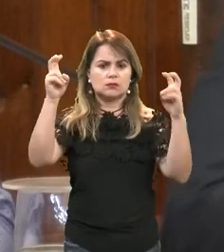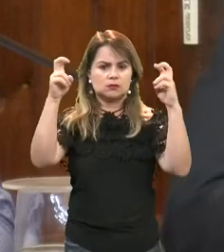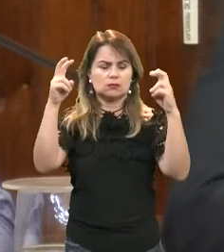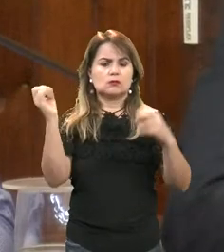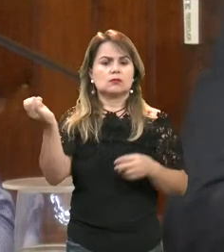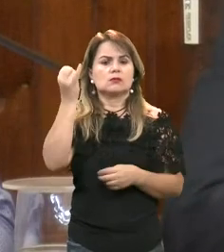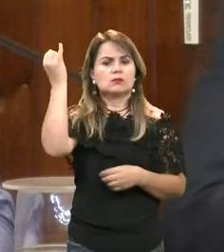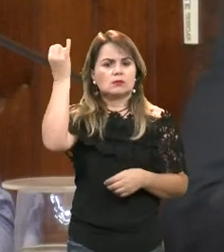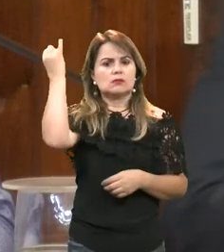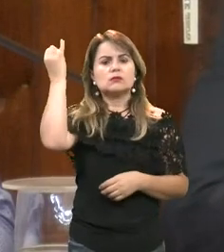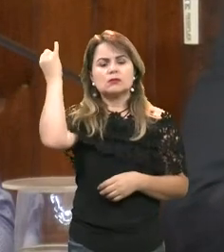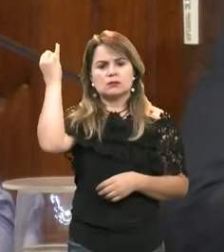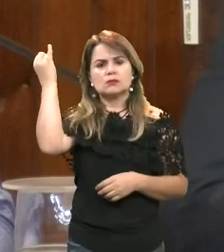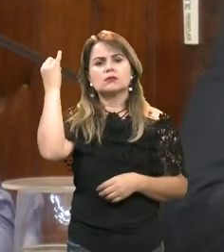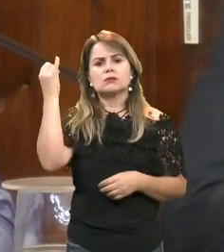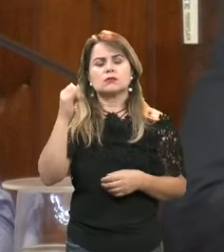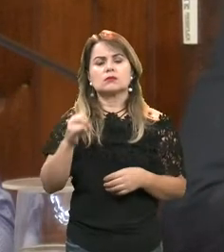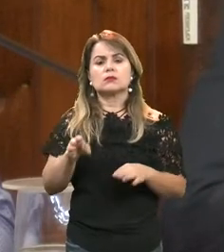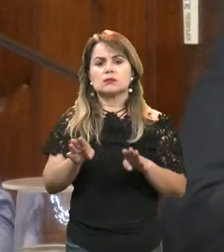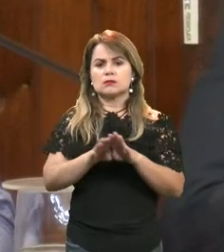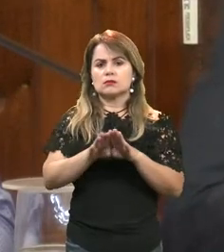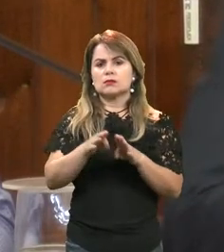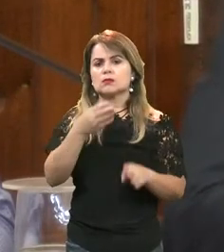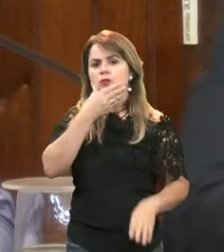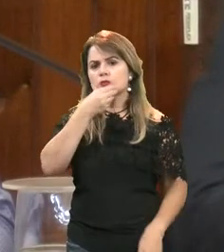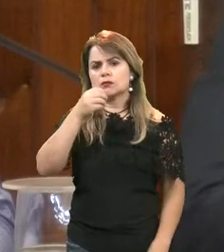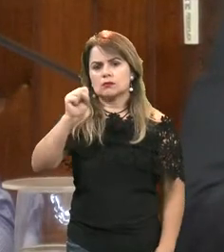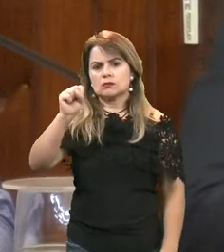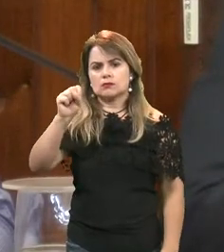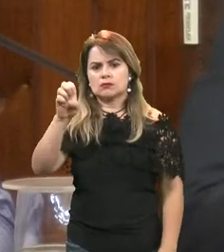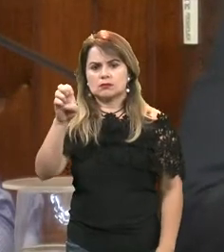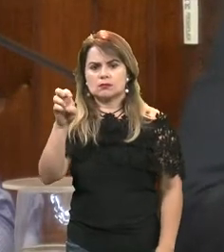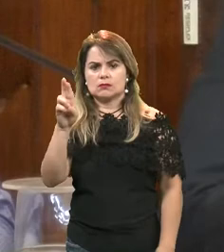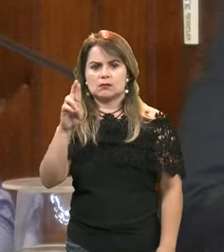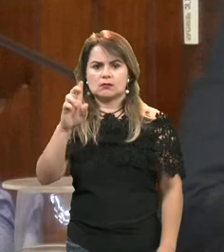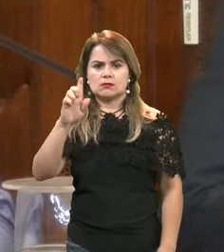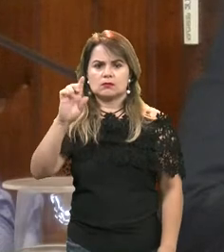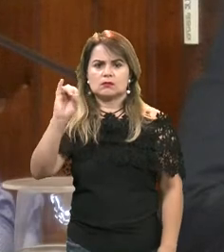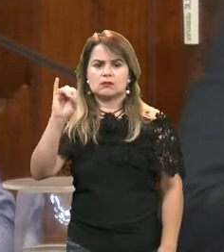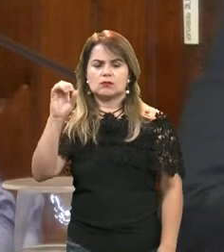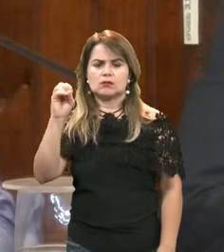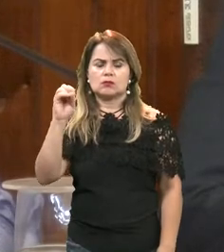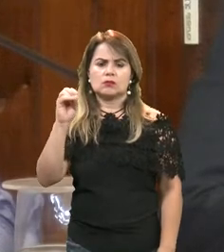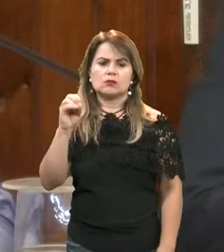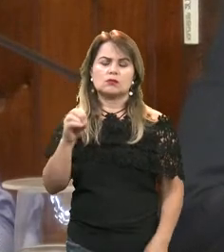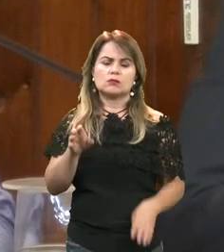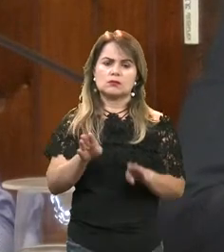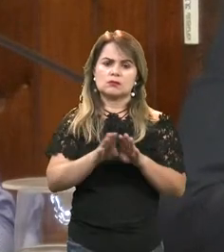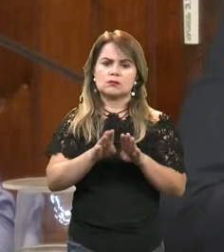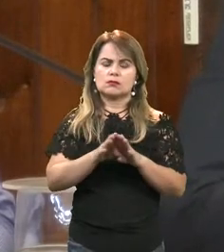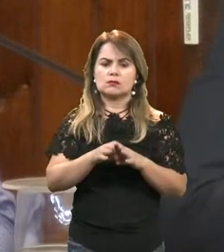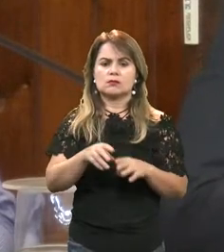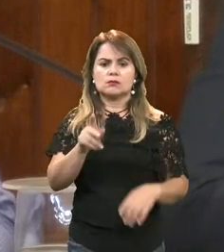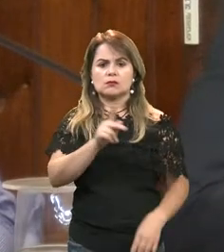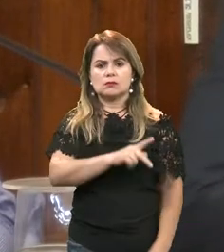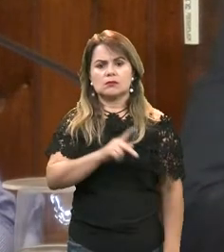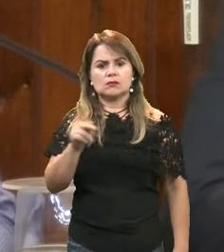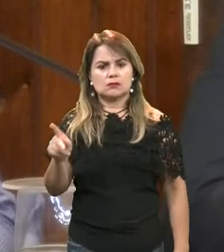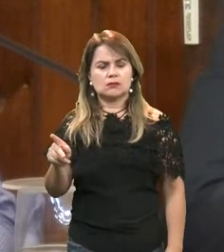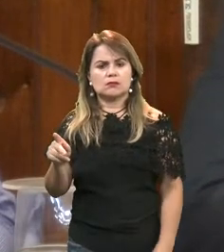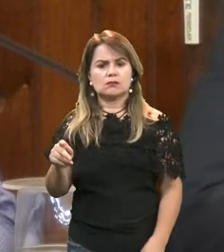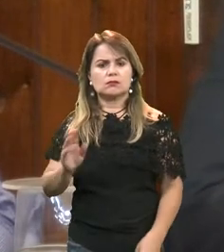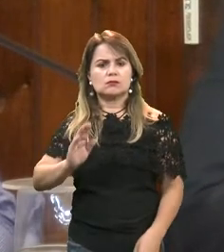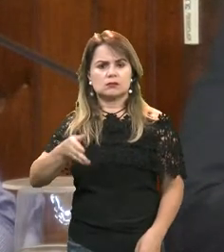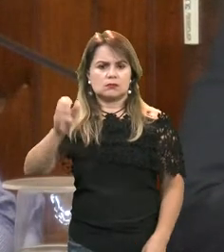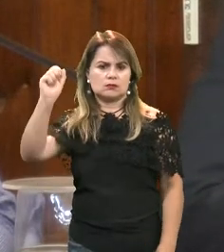nossa cidade, Sérgio Donizete Mazzini, Sérgio Xavier de Oliveira, professor aposentado